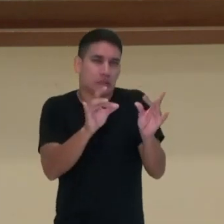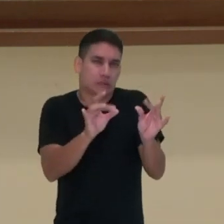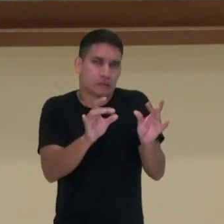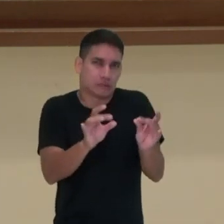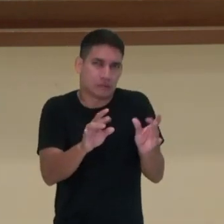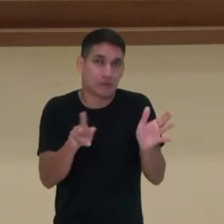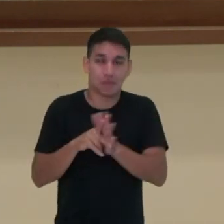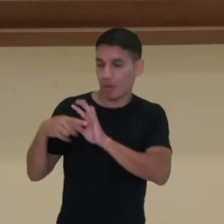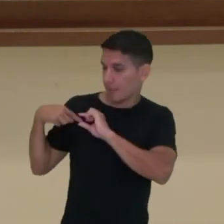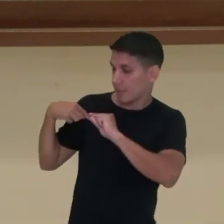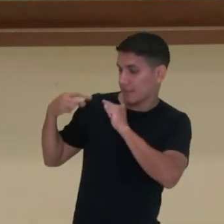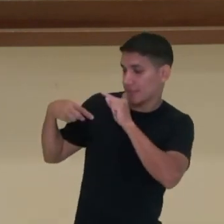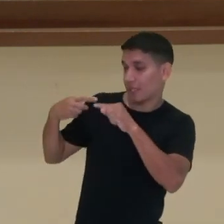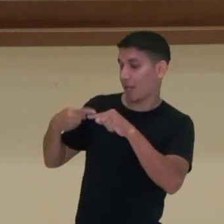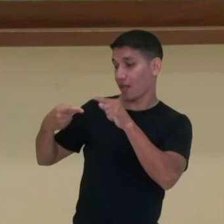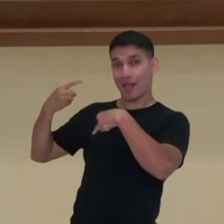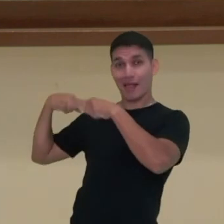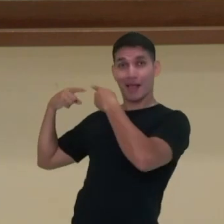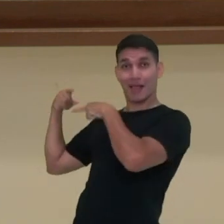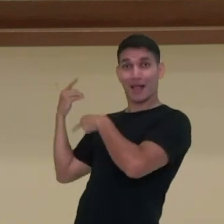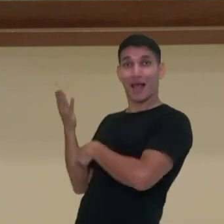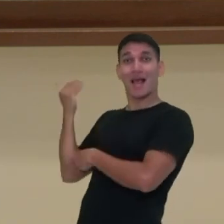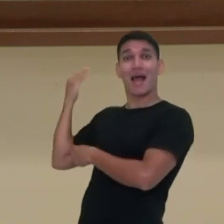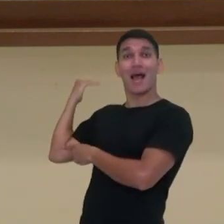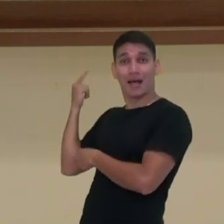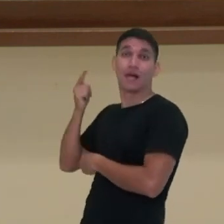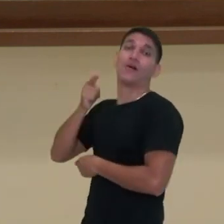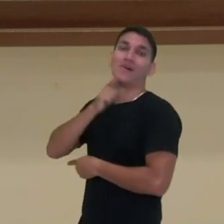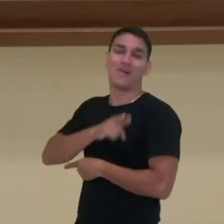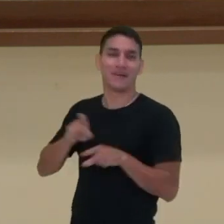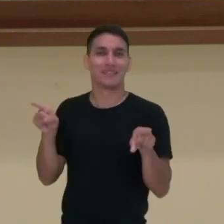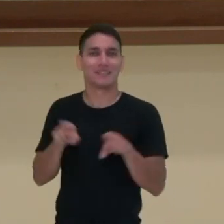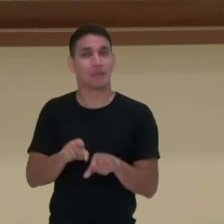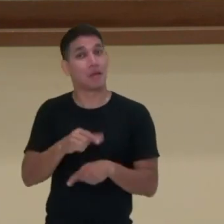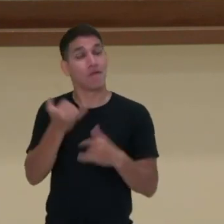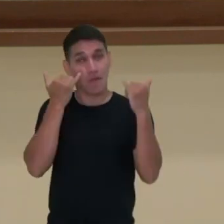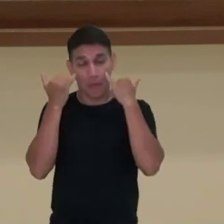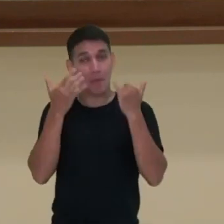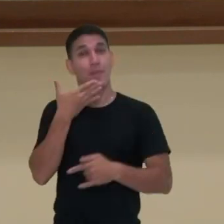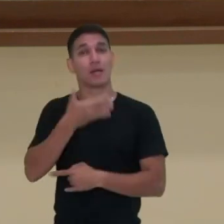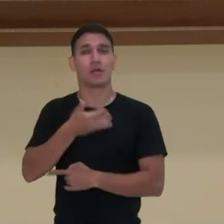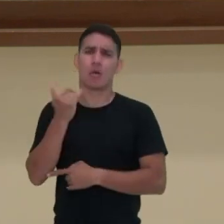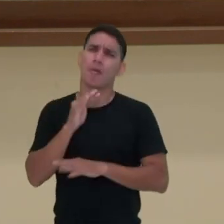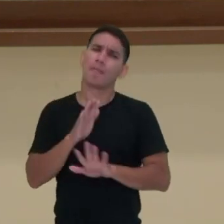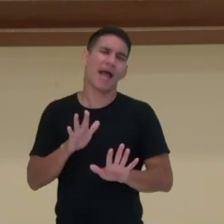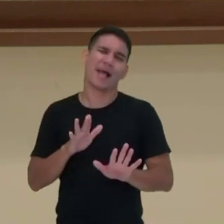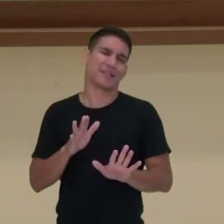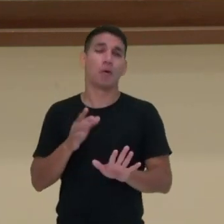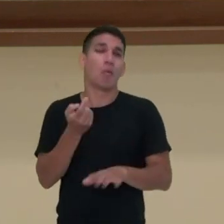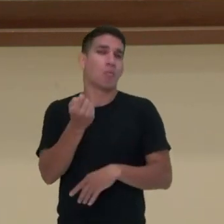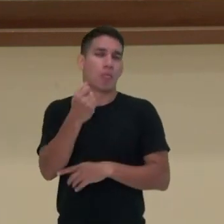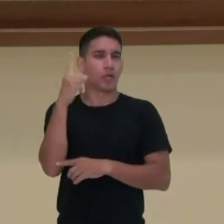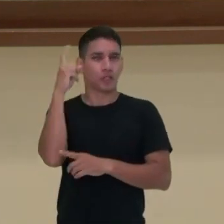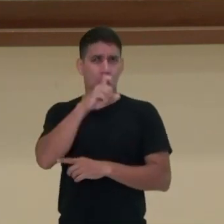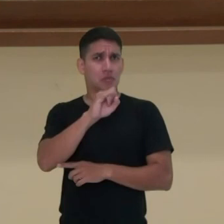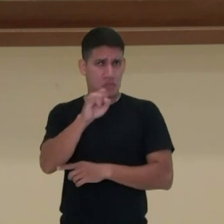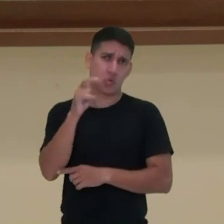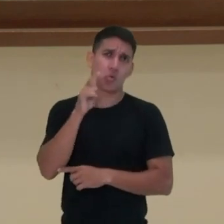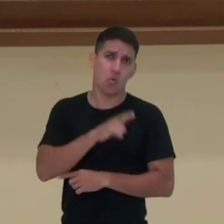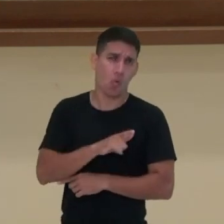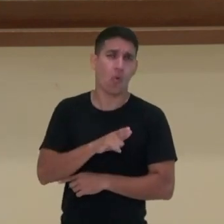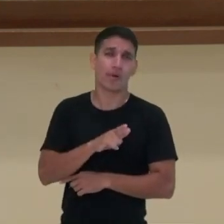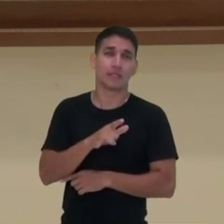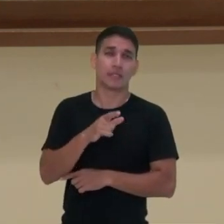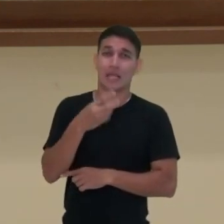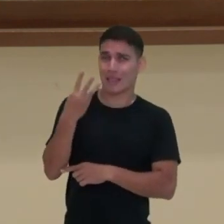as gerações. Se você conseguir informações de gerações anteriores, é melhor. Embora é meio difícil isso, tá? Mas se você conseguir pelo menos umas